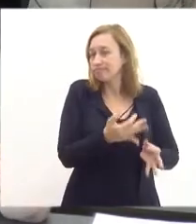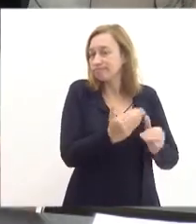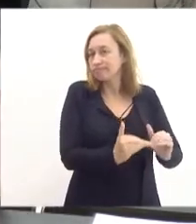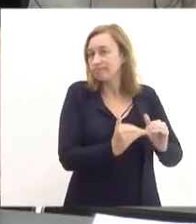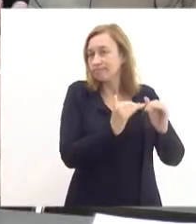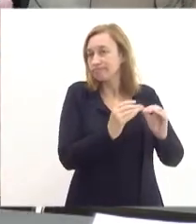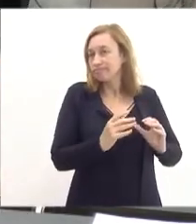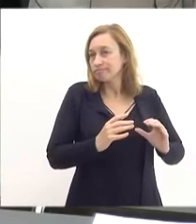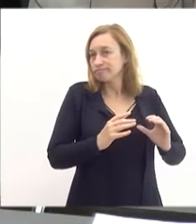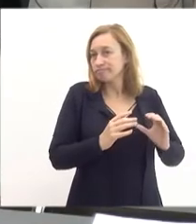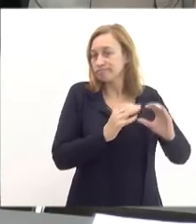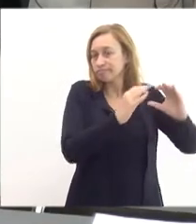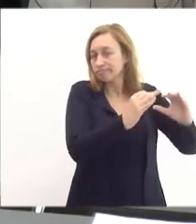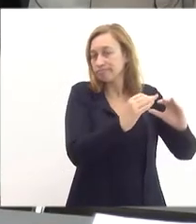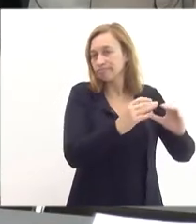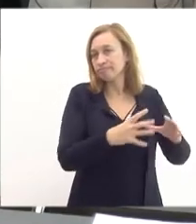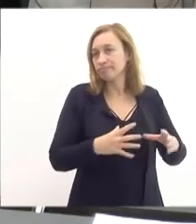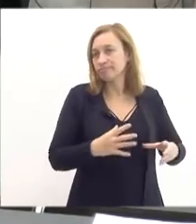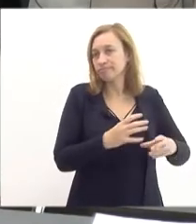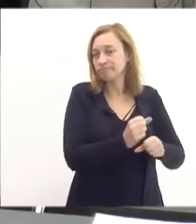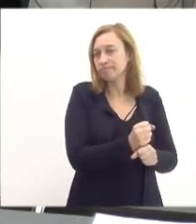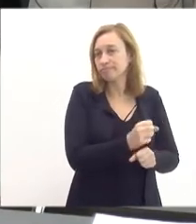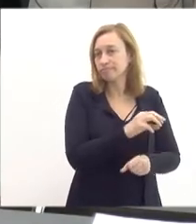teve ganho no STF,